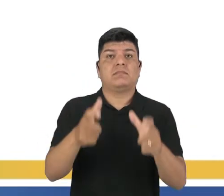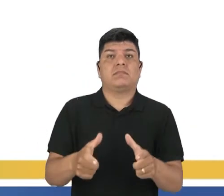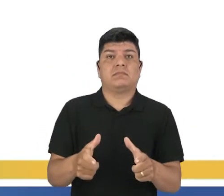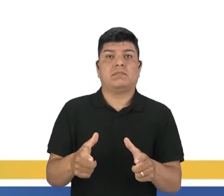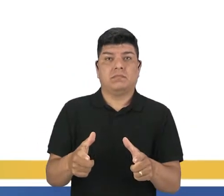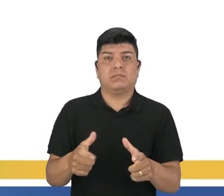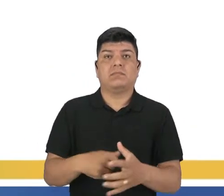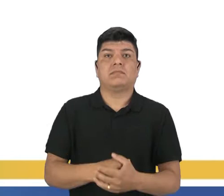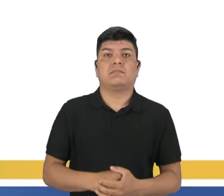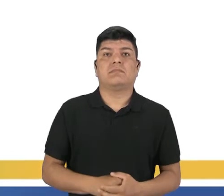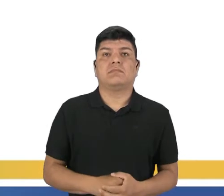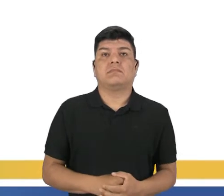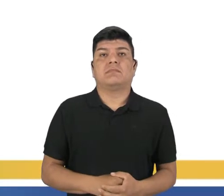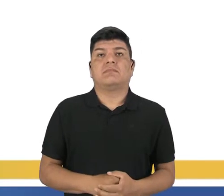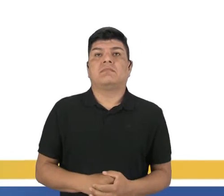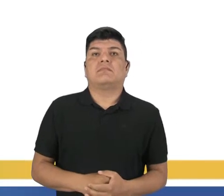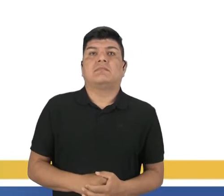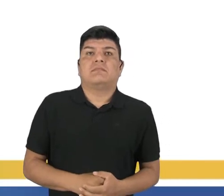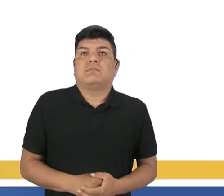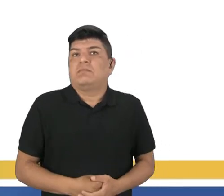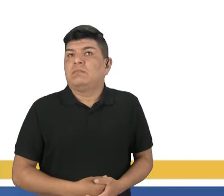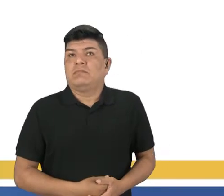espaço também, Um espaço cênico,